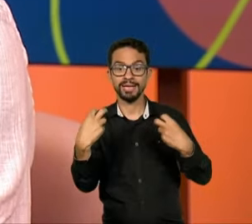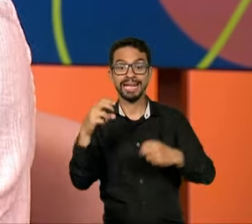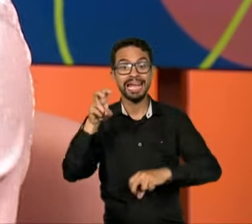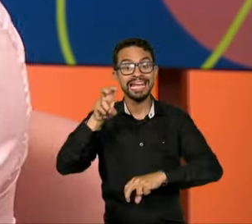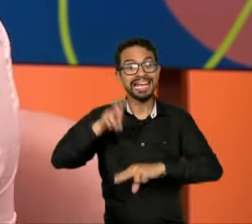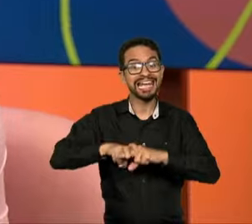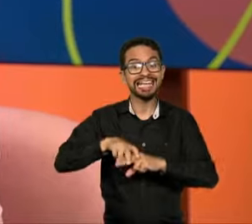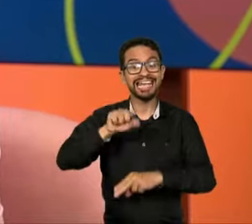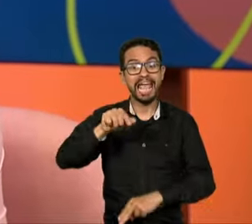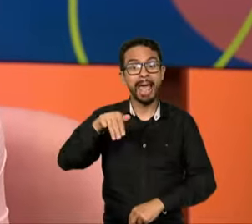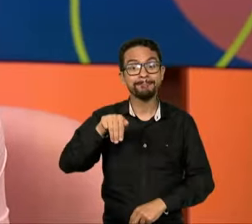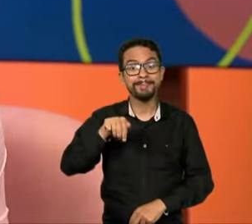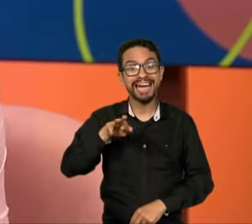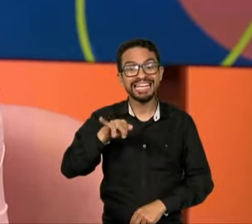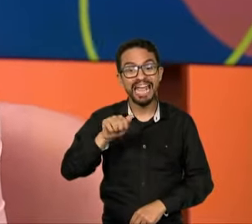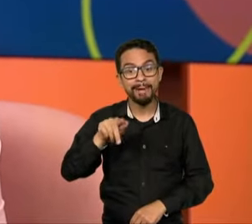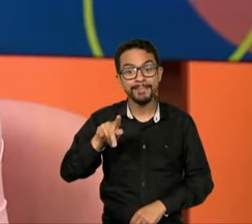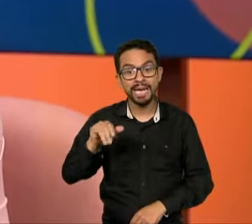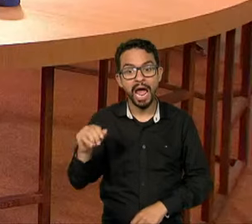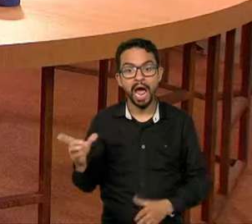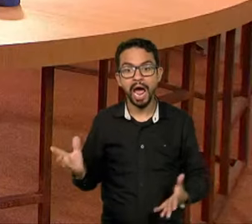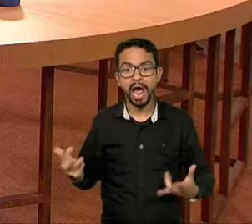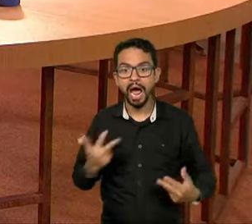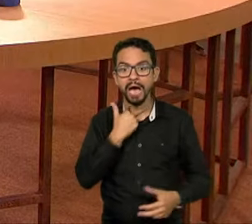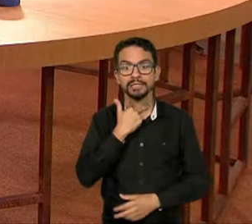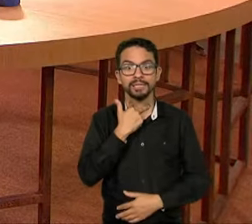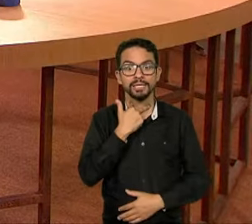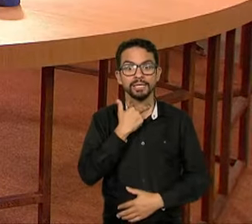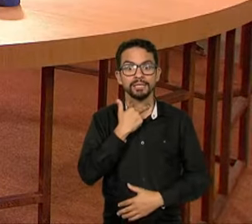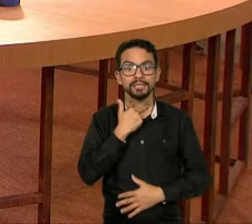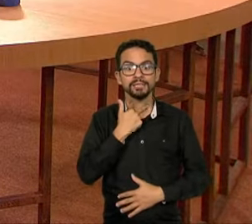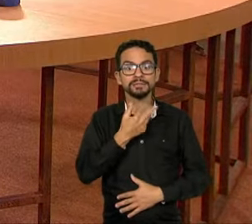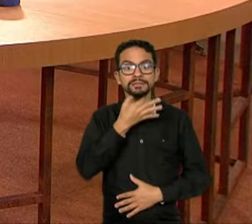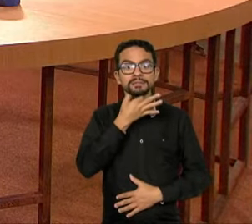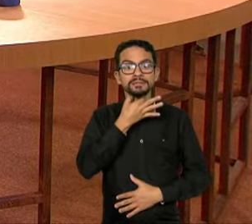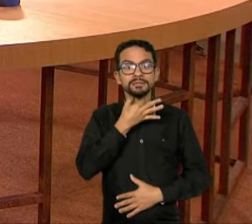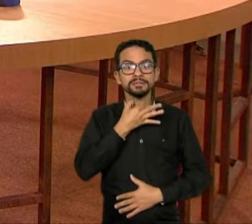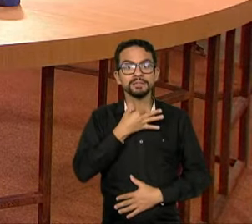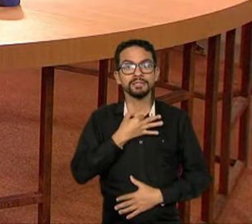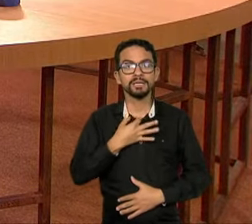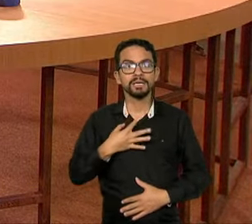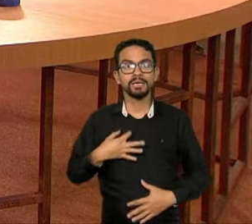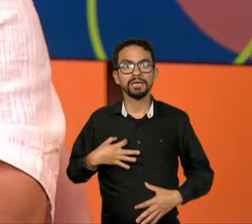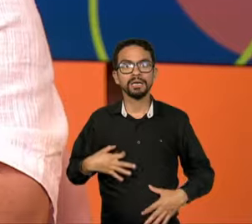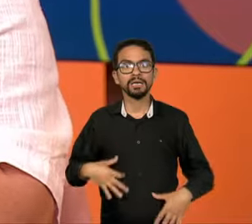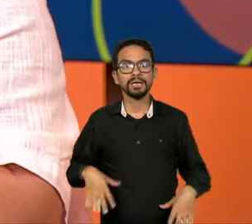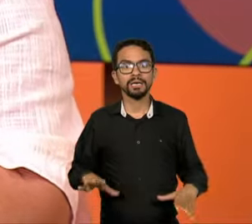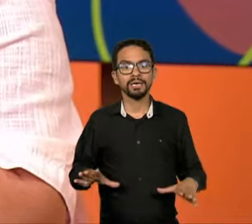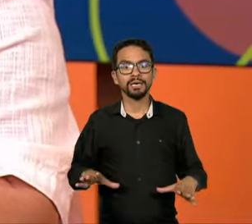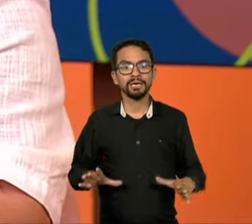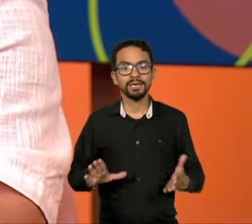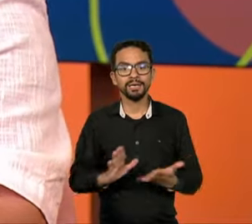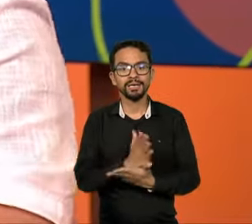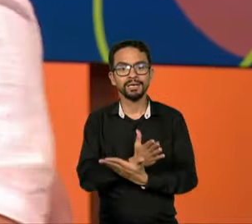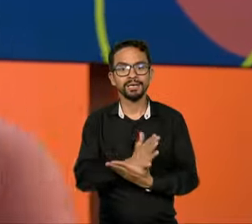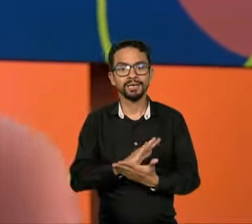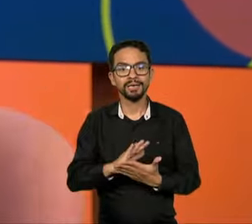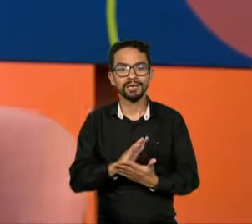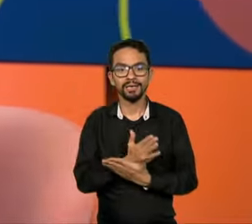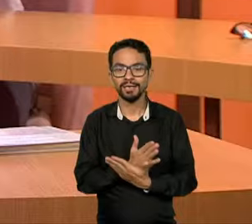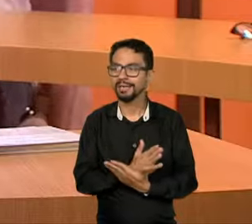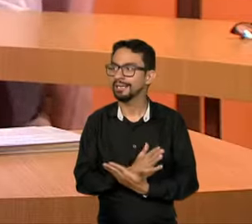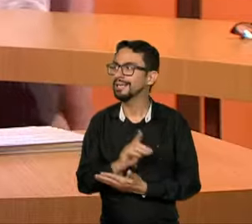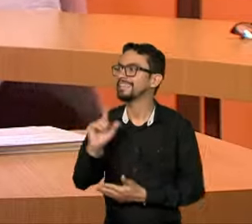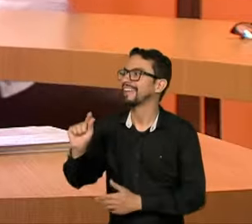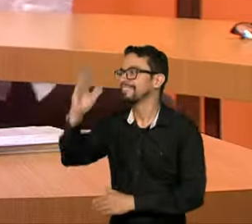Pera. Que meda! Ai, que nervoso! Não tem nada no teatro que me incomode mais do que alguém chegar na coxinha e falar, sabe quem